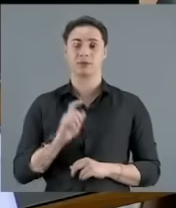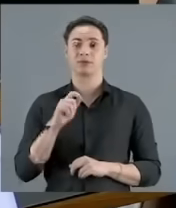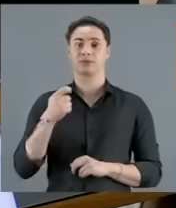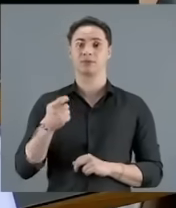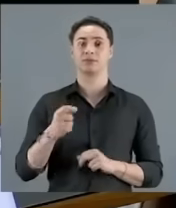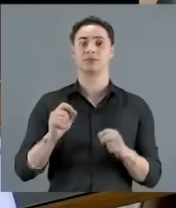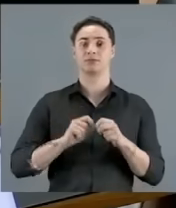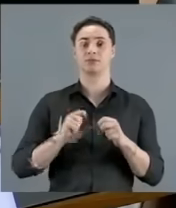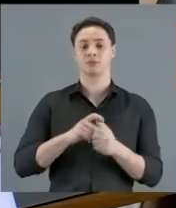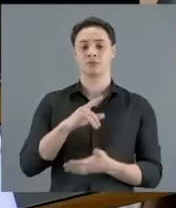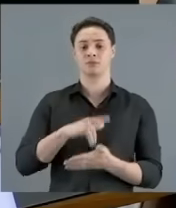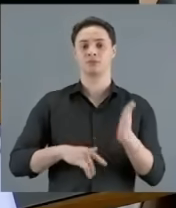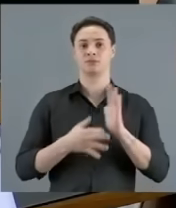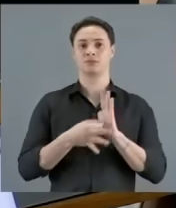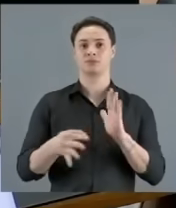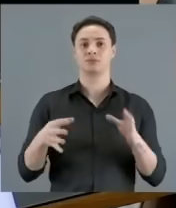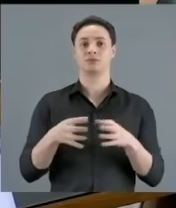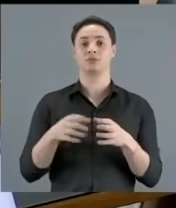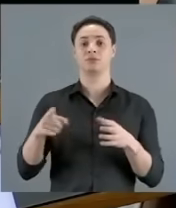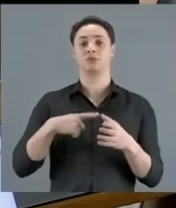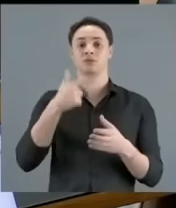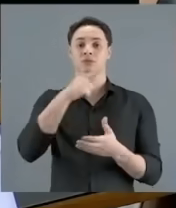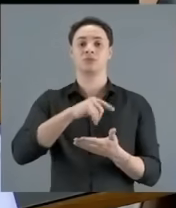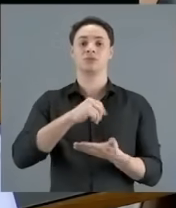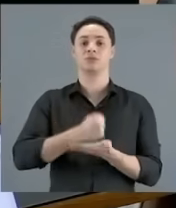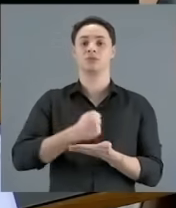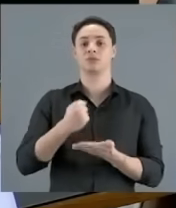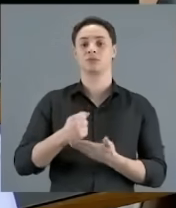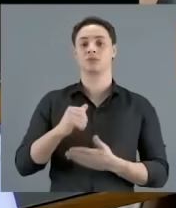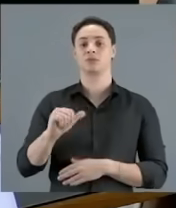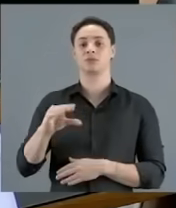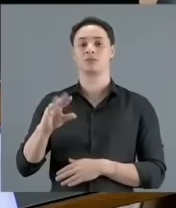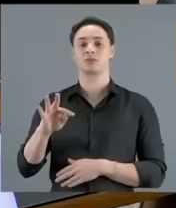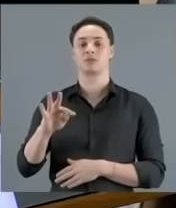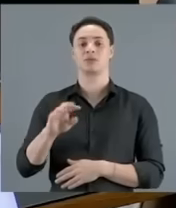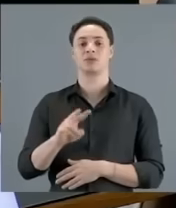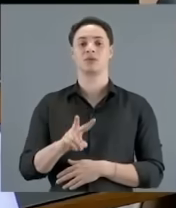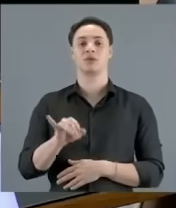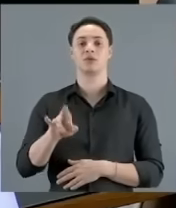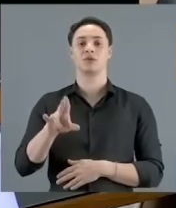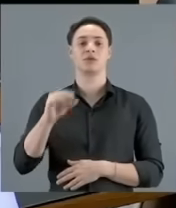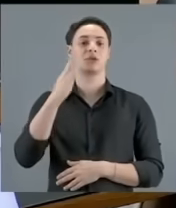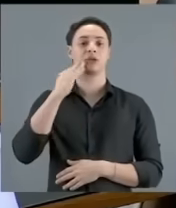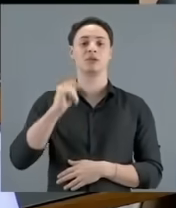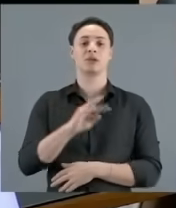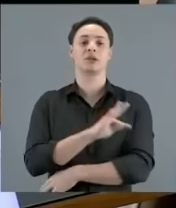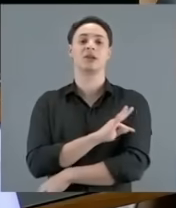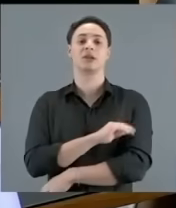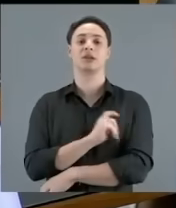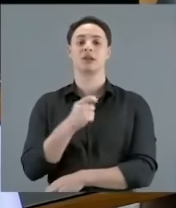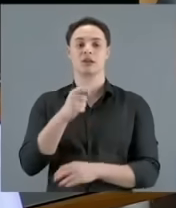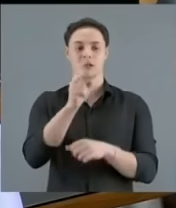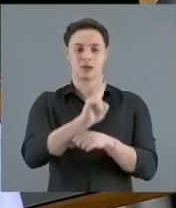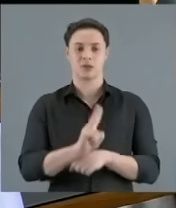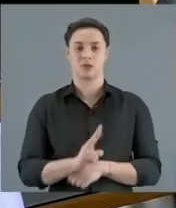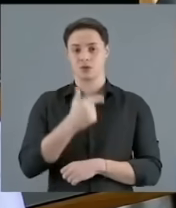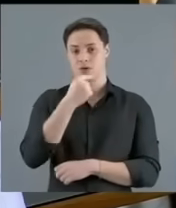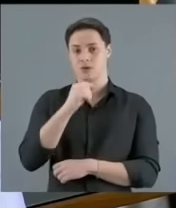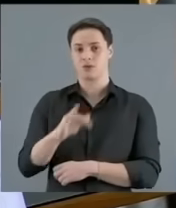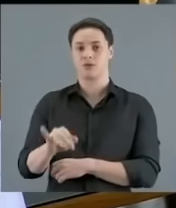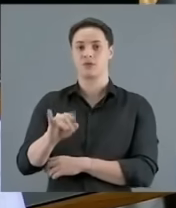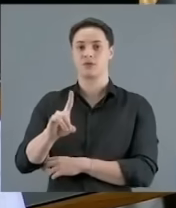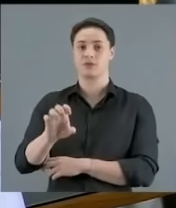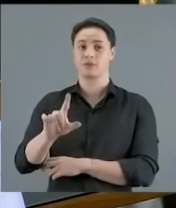parecer para essa entidade aqui poder ganhar o ACT? O Virgílio. Sabe quem é o técnico que analisou? O Fidelis. Então,